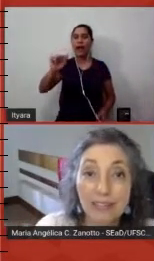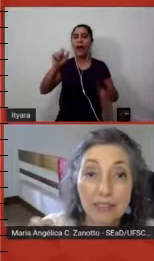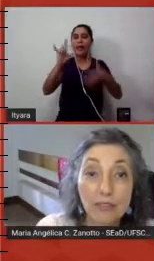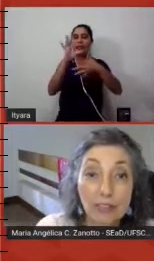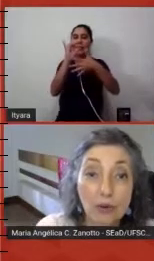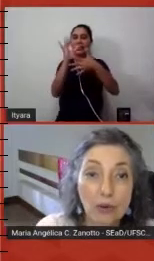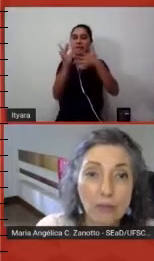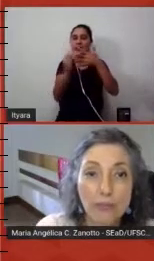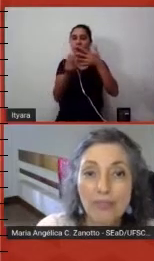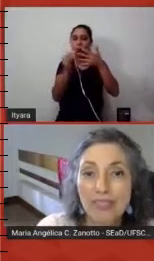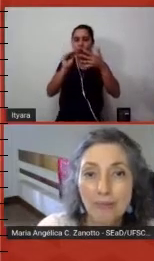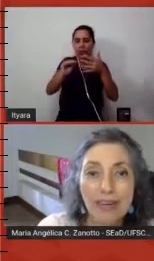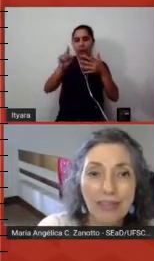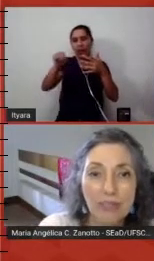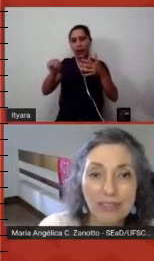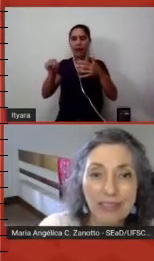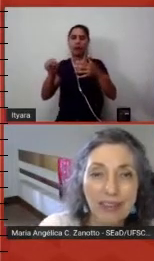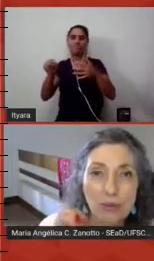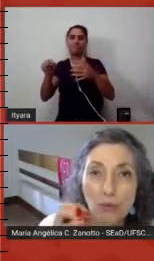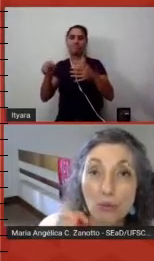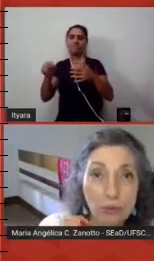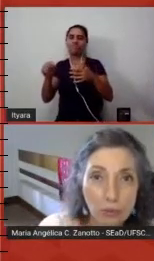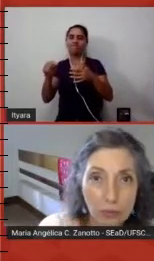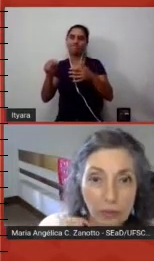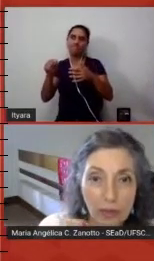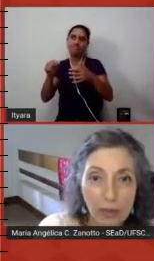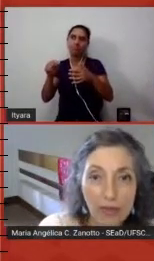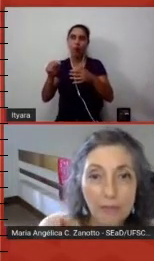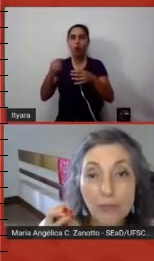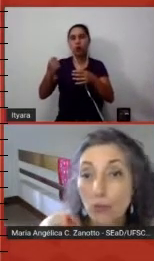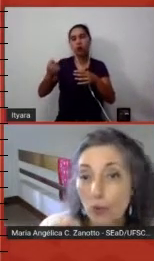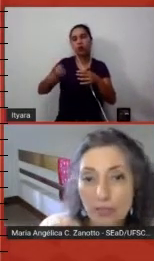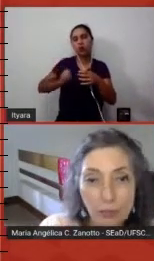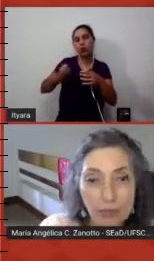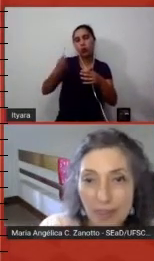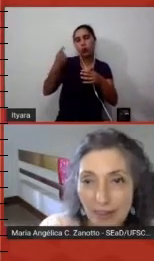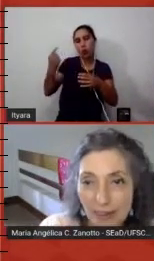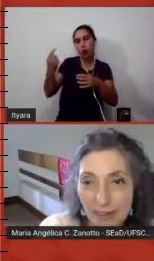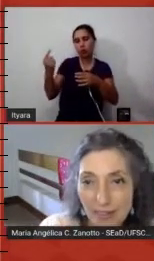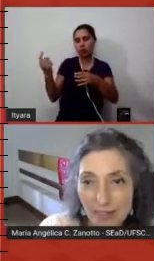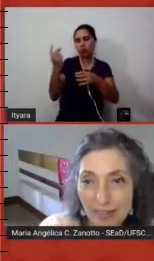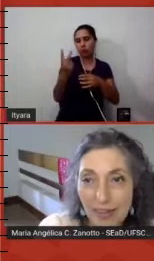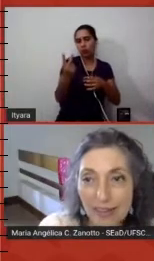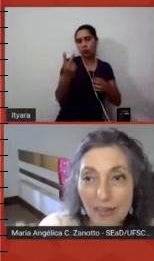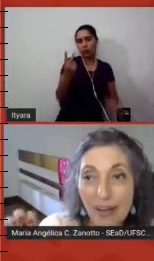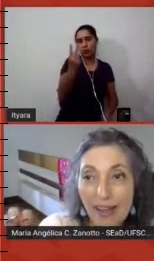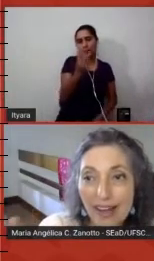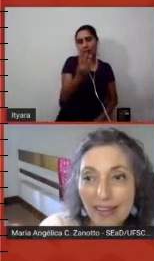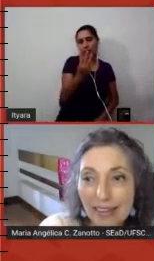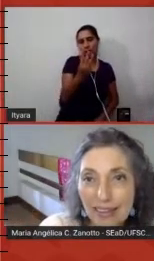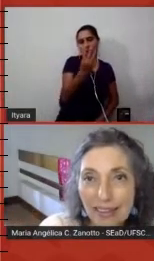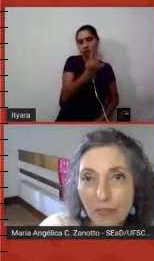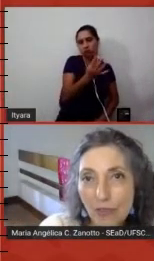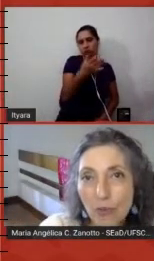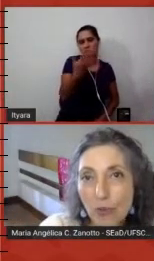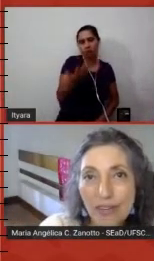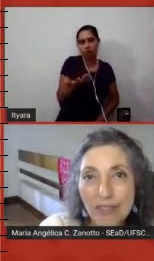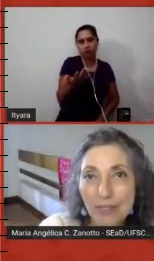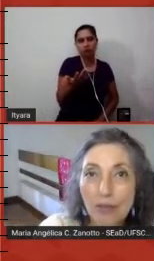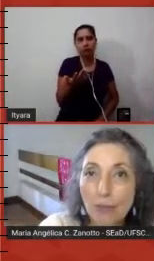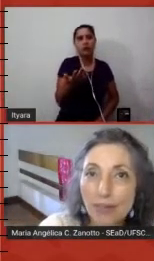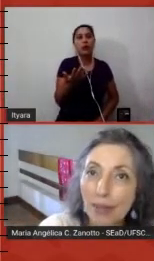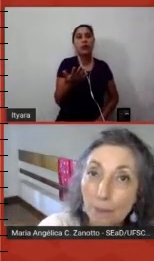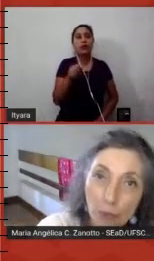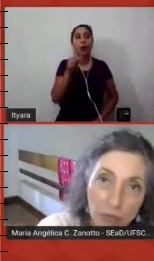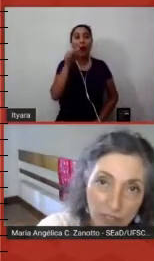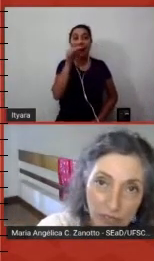considera insatisfatório para um determinado critério 1, para o 2, para o 3, né? Então, é aqui que o